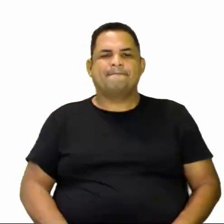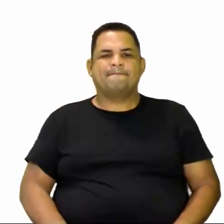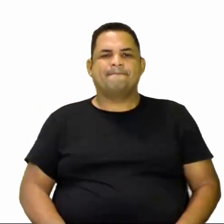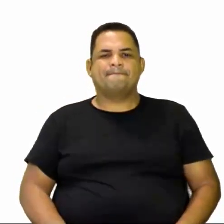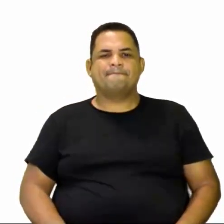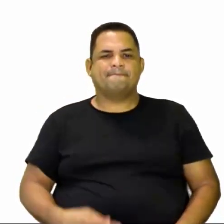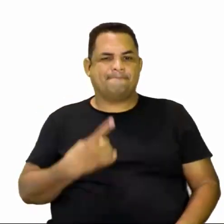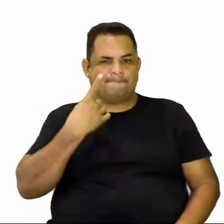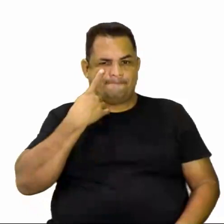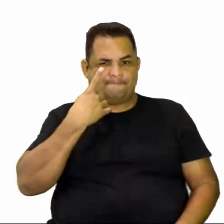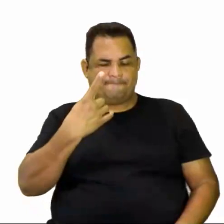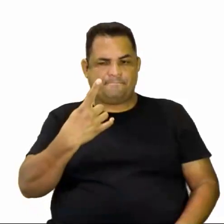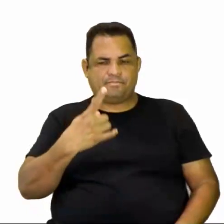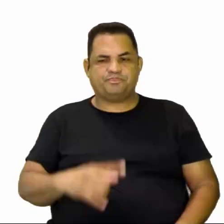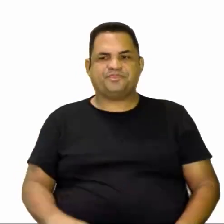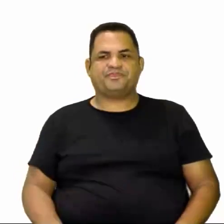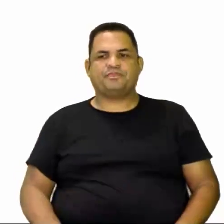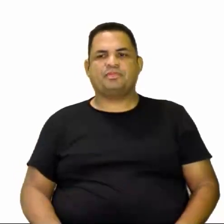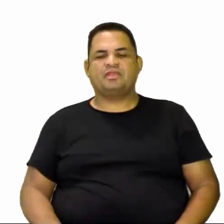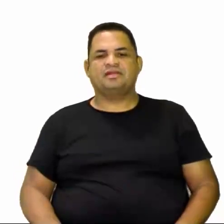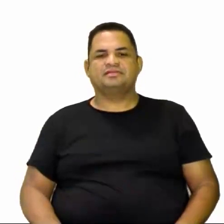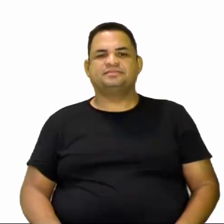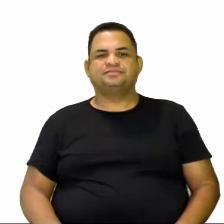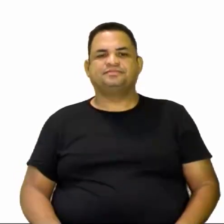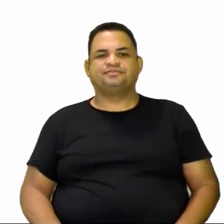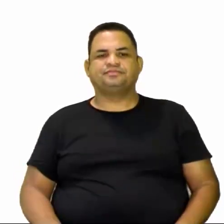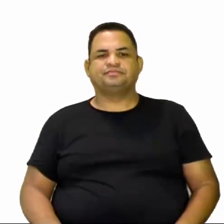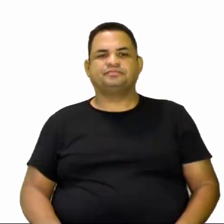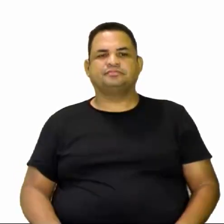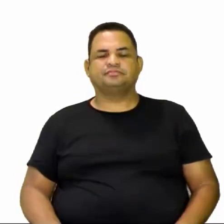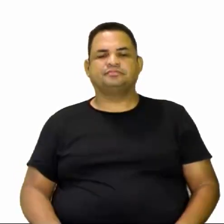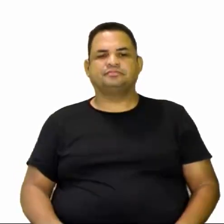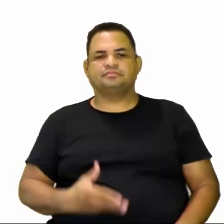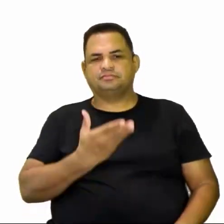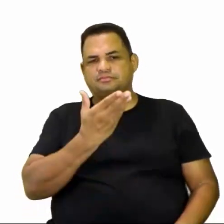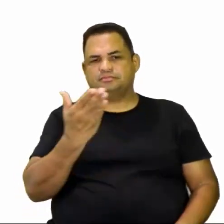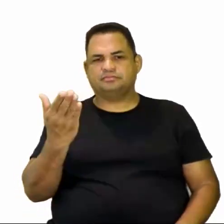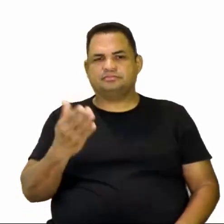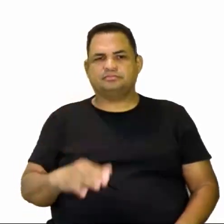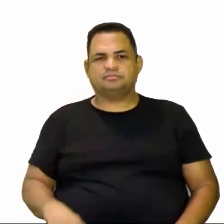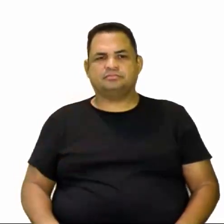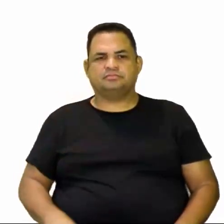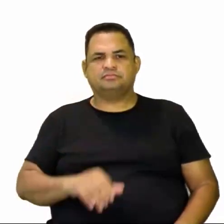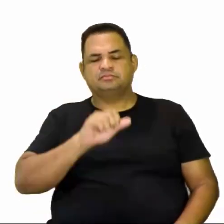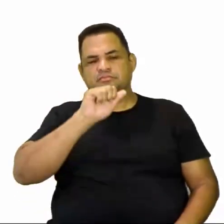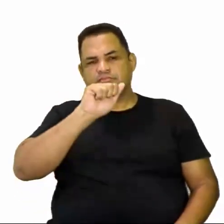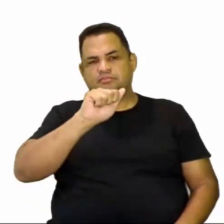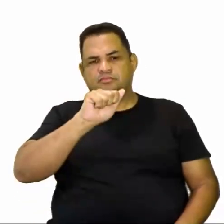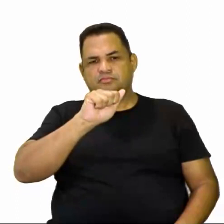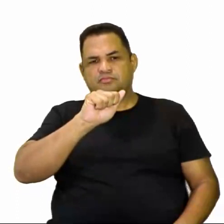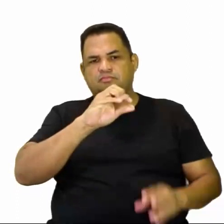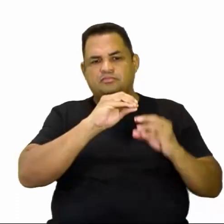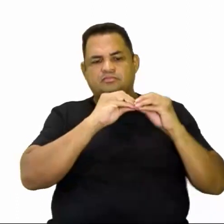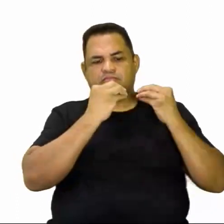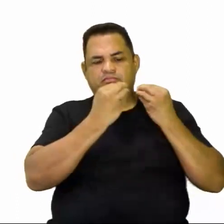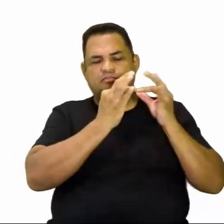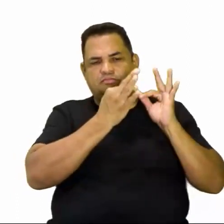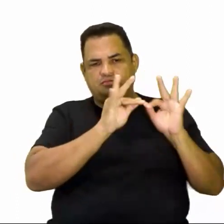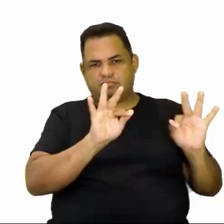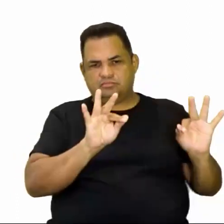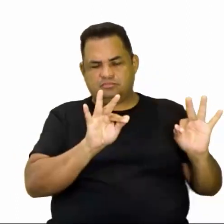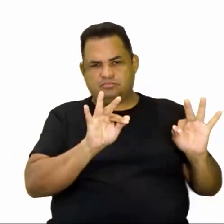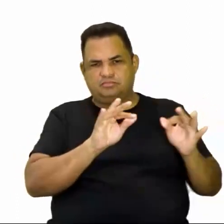Olhando direitinho para essa expressão genérica, o A é como se fosse a substância